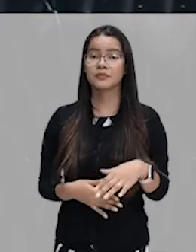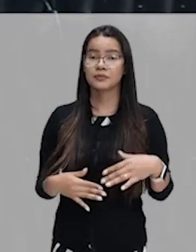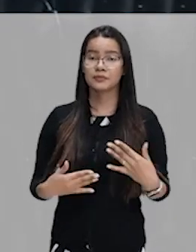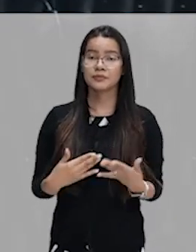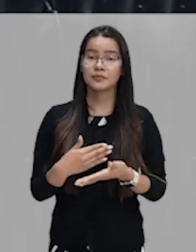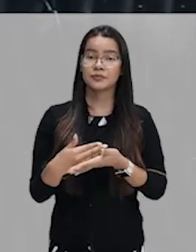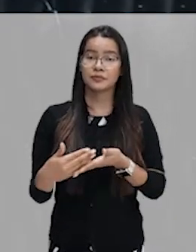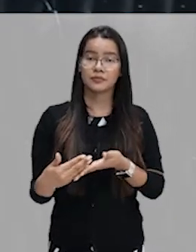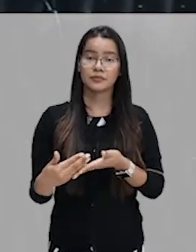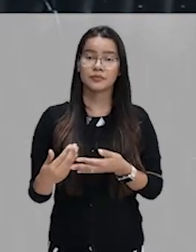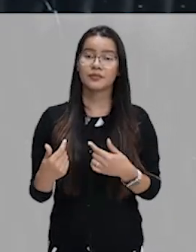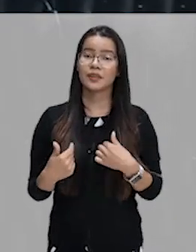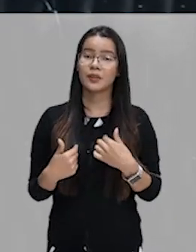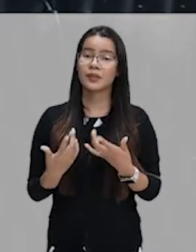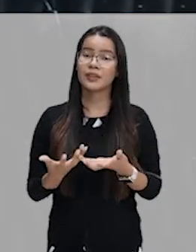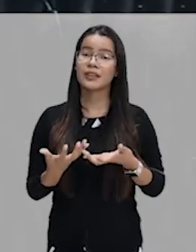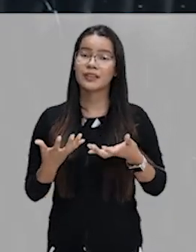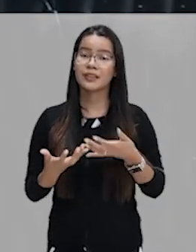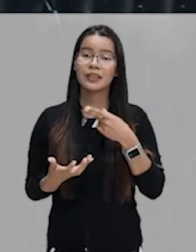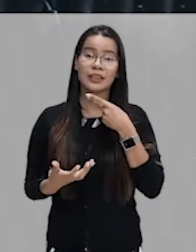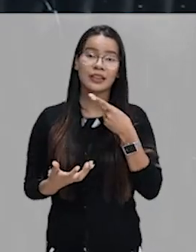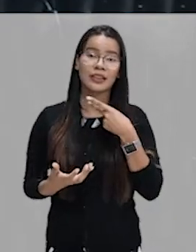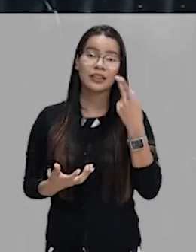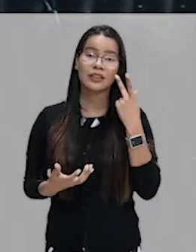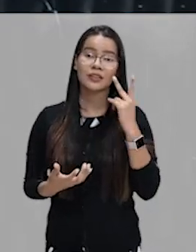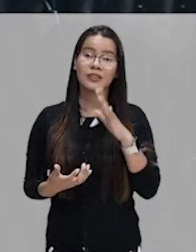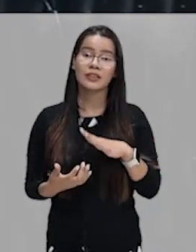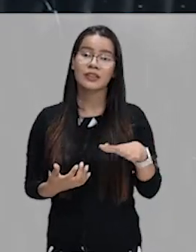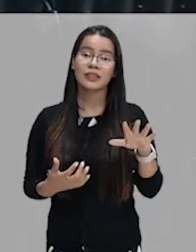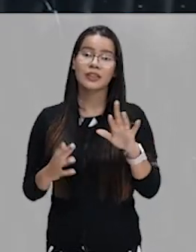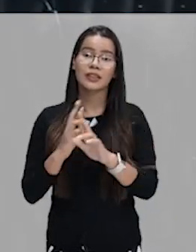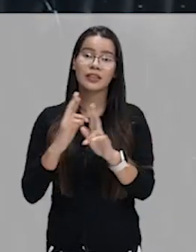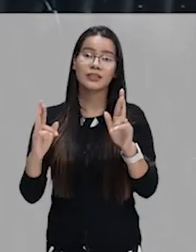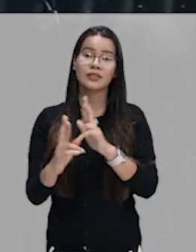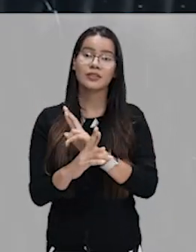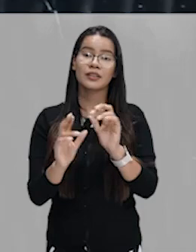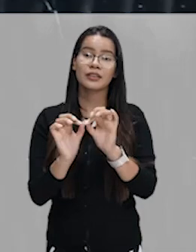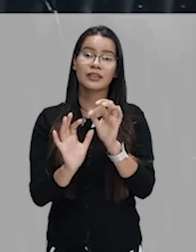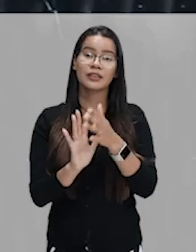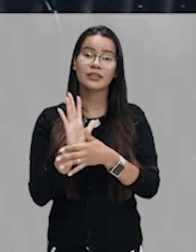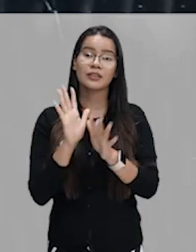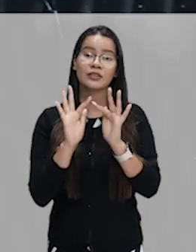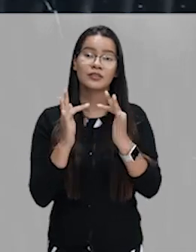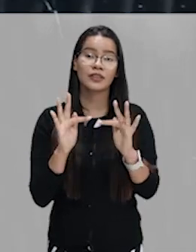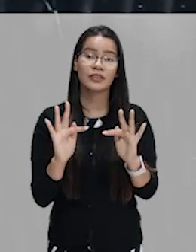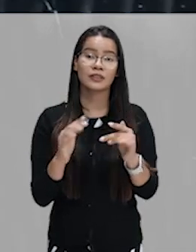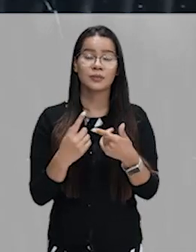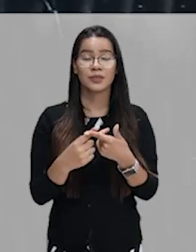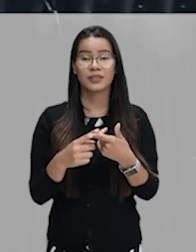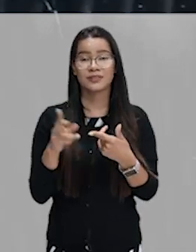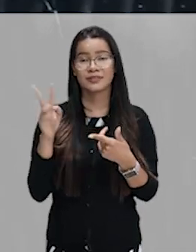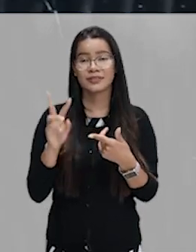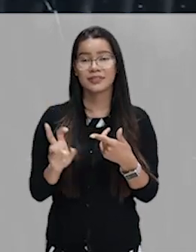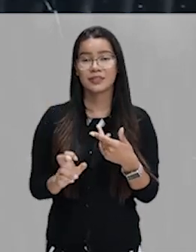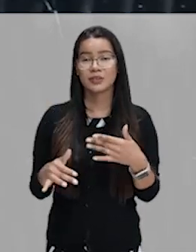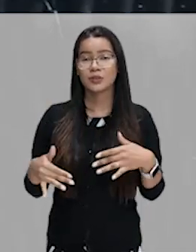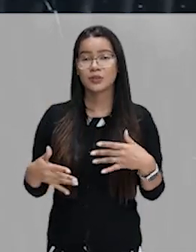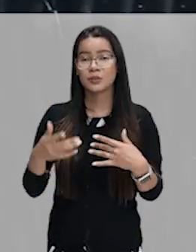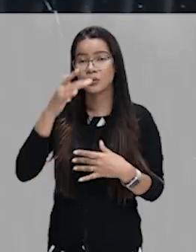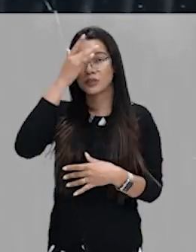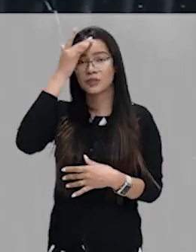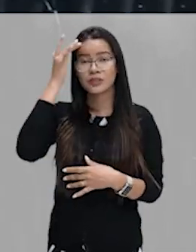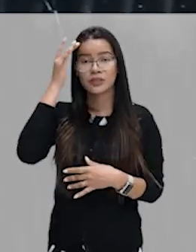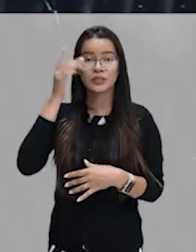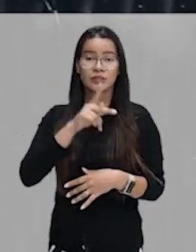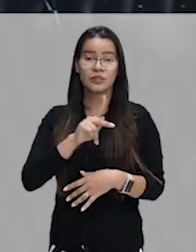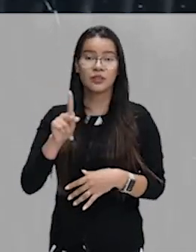iniciar, pessoal, eu gostaria de falar para vocês em relação a essa construção de frases, né? Porque muitas vezes, quando o professor vai